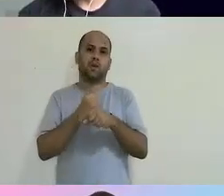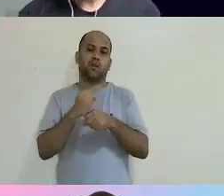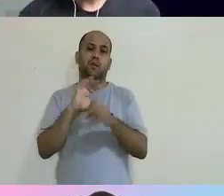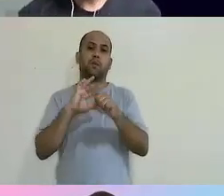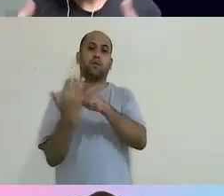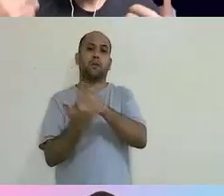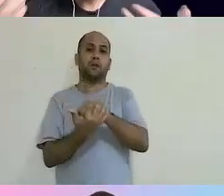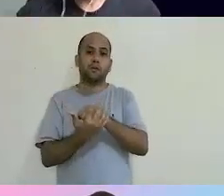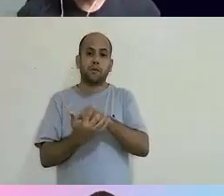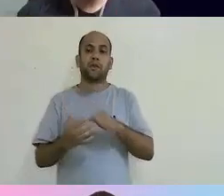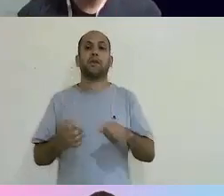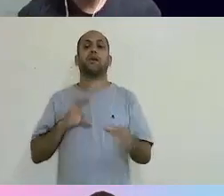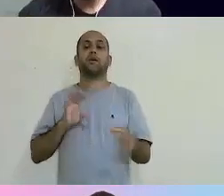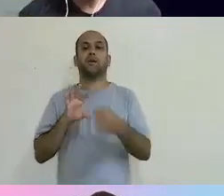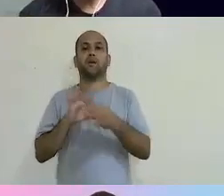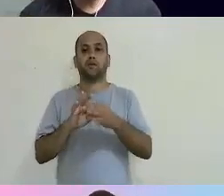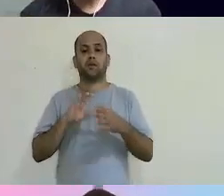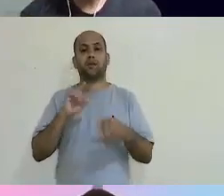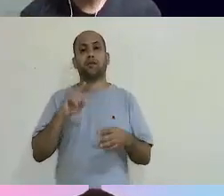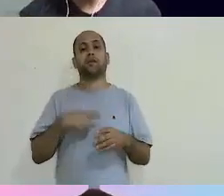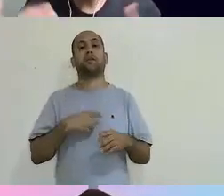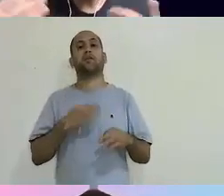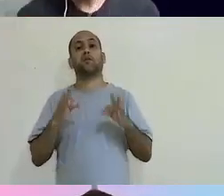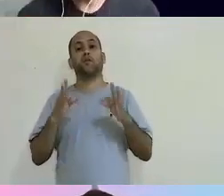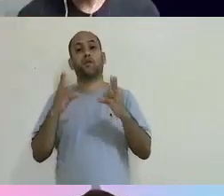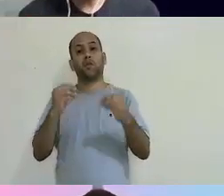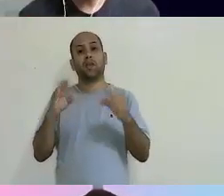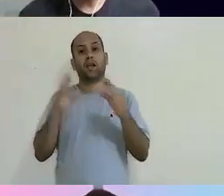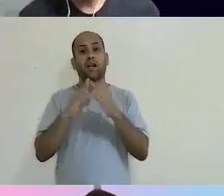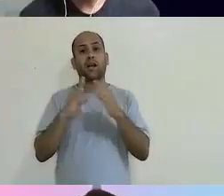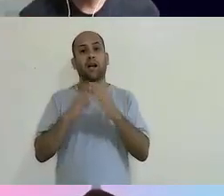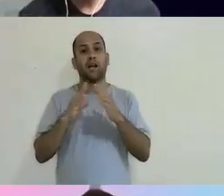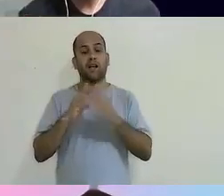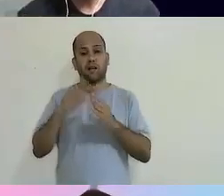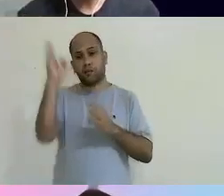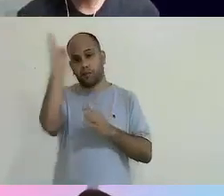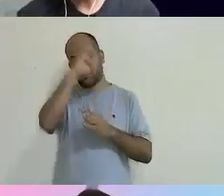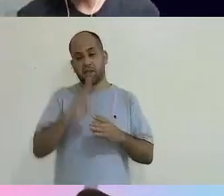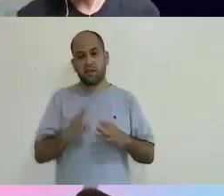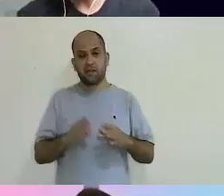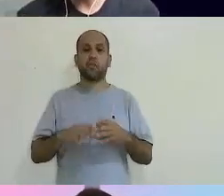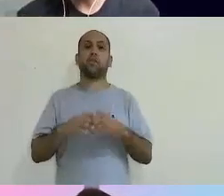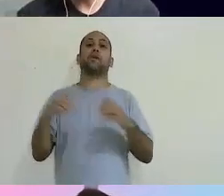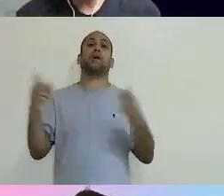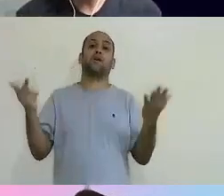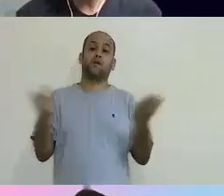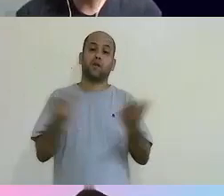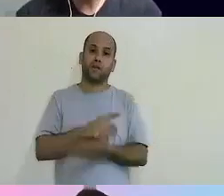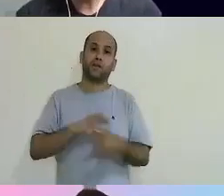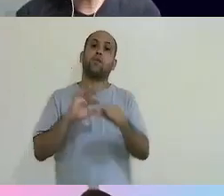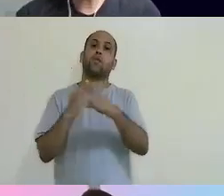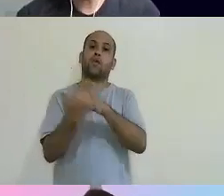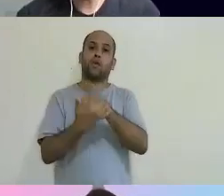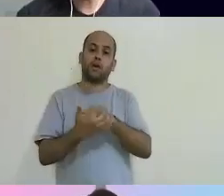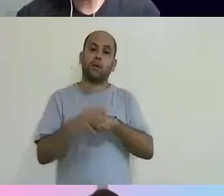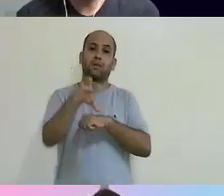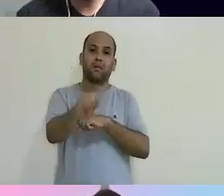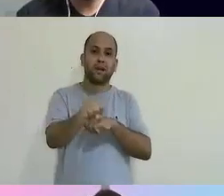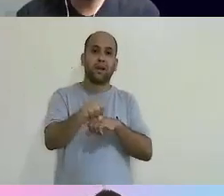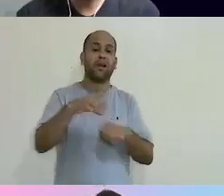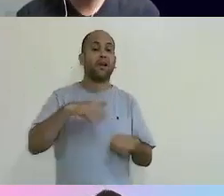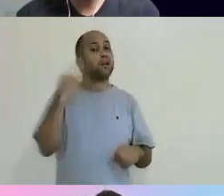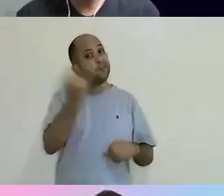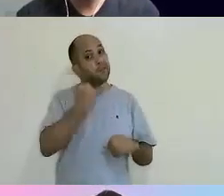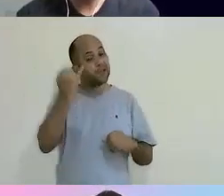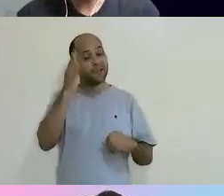num contexto em que praticamente todas as casas do Brasil foram abaladas de alguma forma pela pandemia, é muito importante a gente saber sobre